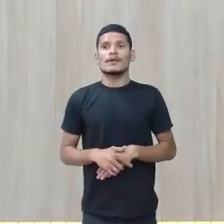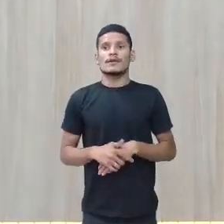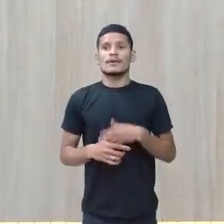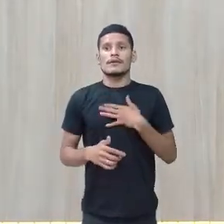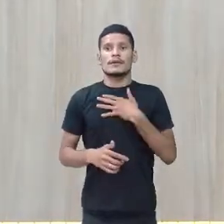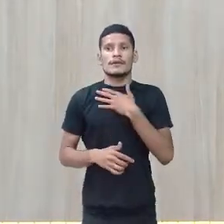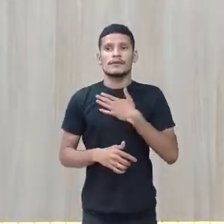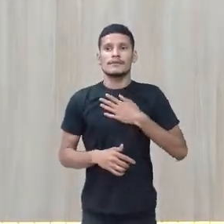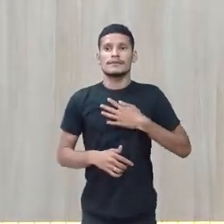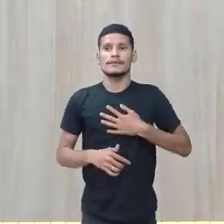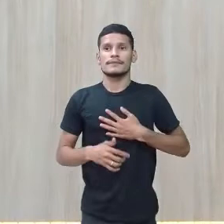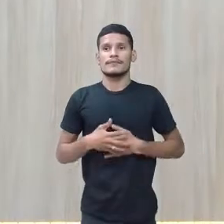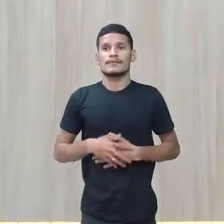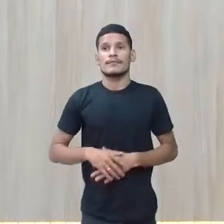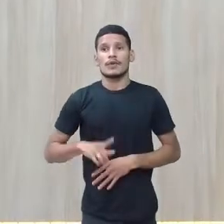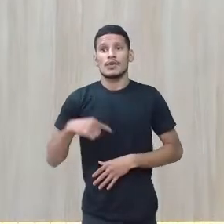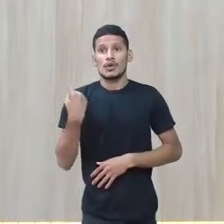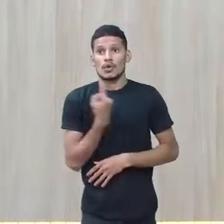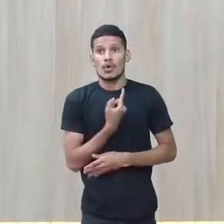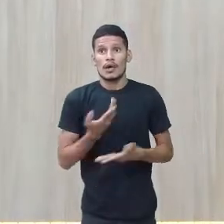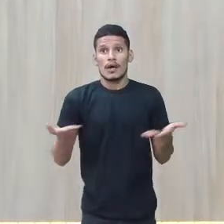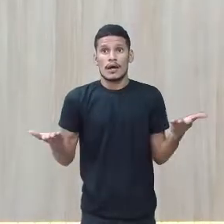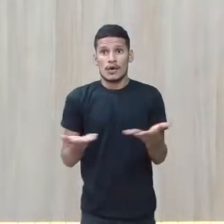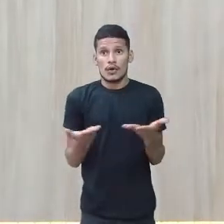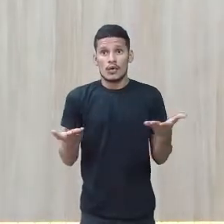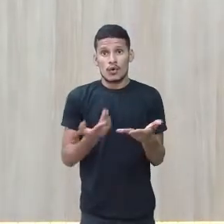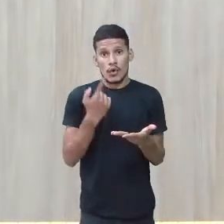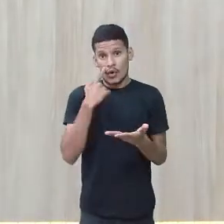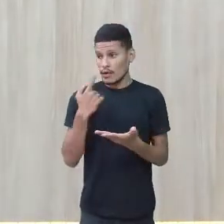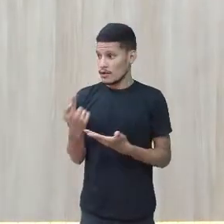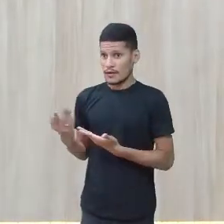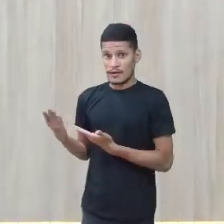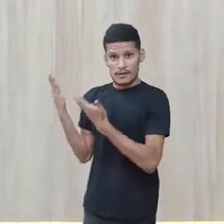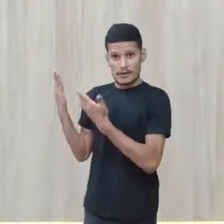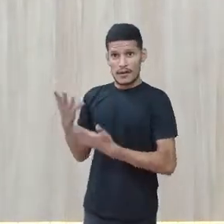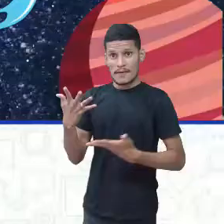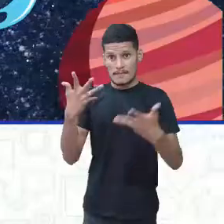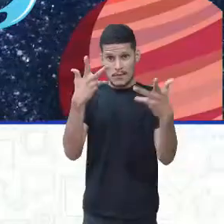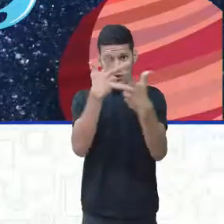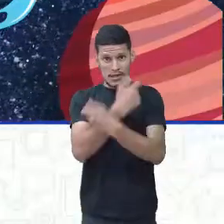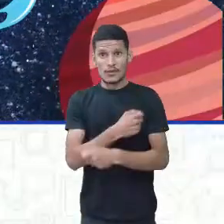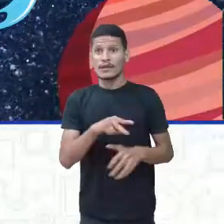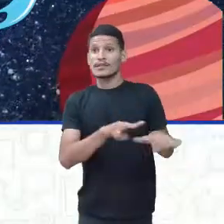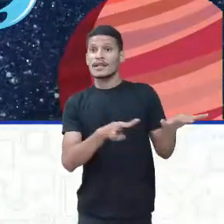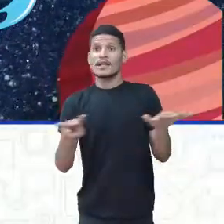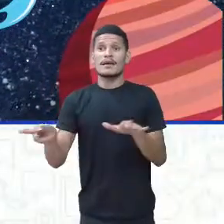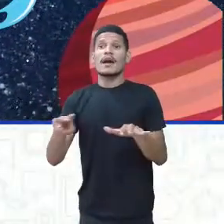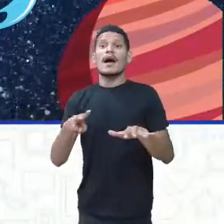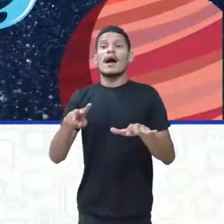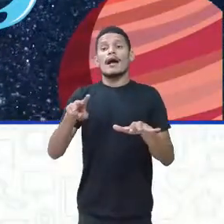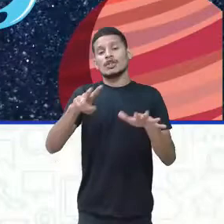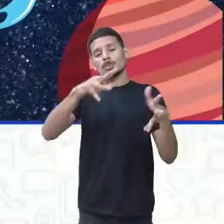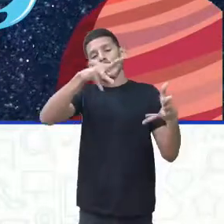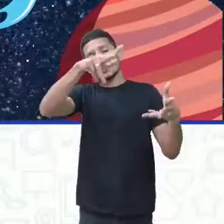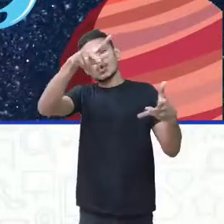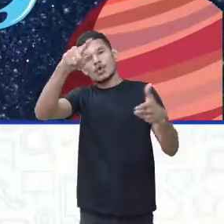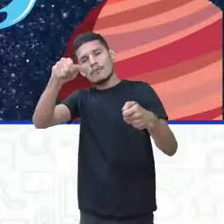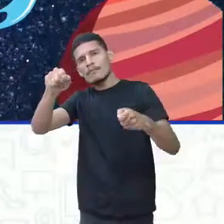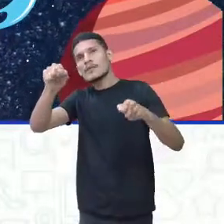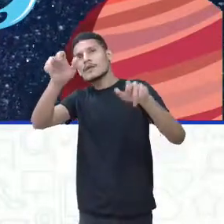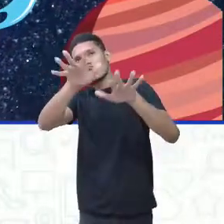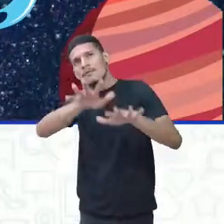agora sim. A gente está aqui entrando, olha que bonito que eu deixei aqui, a gente está entrando na Semana da Astronomia. E aí a gente